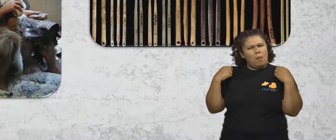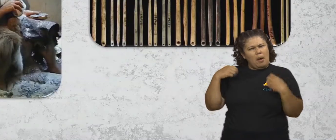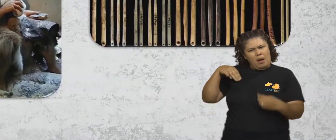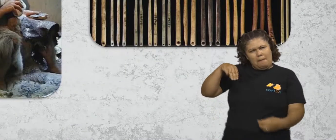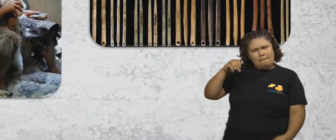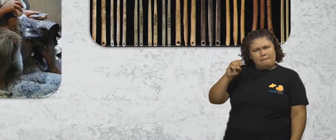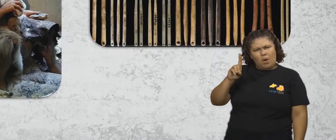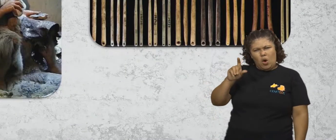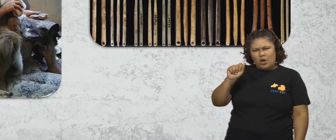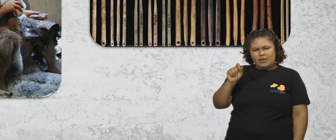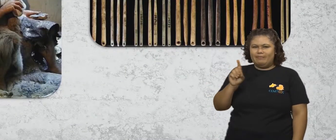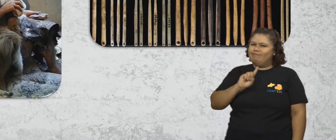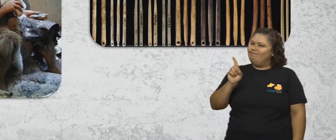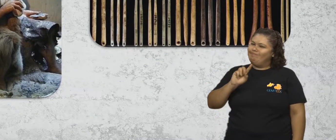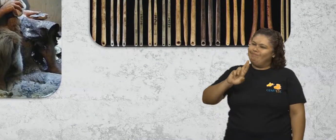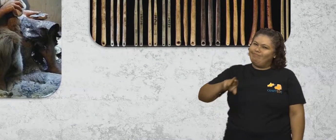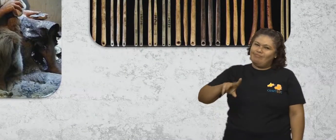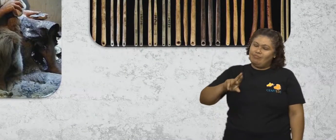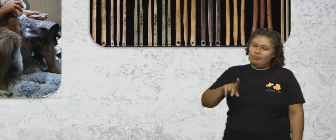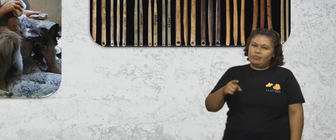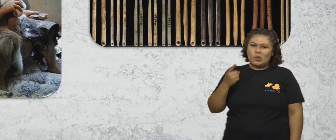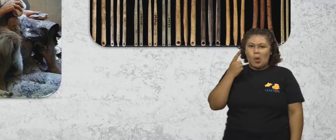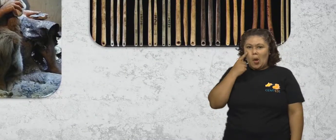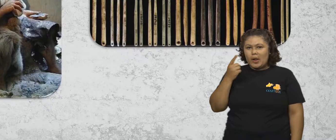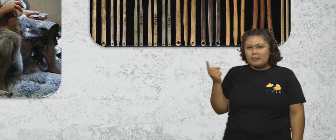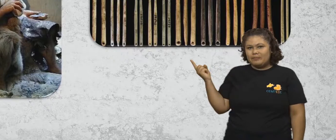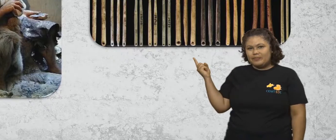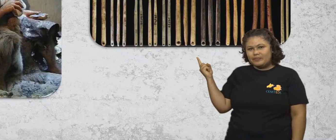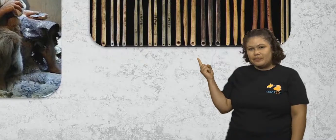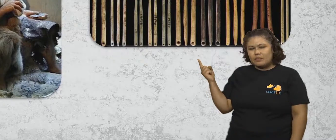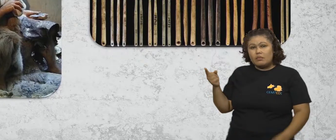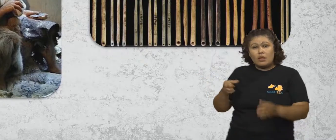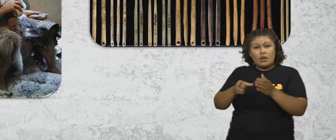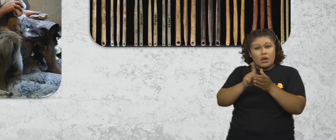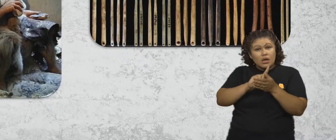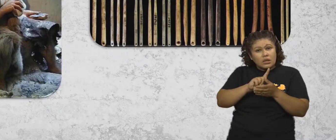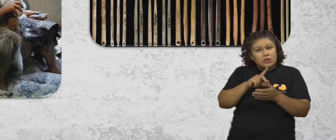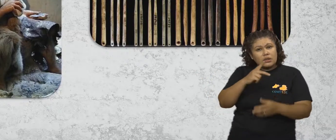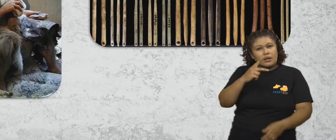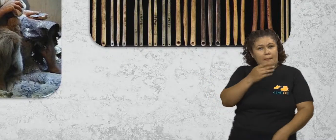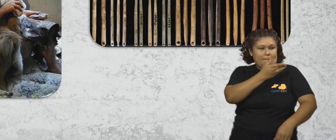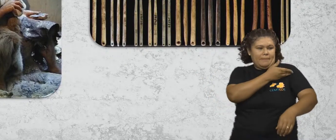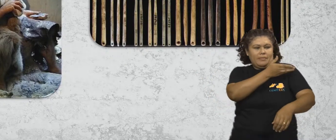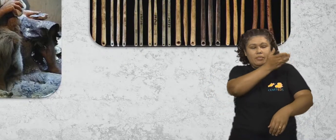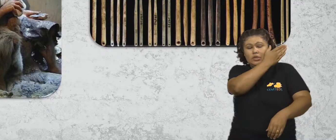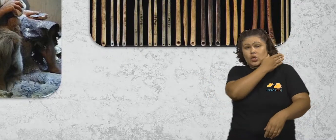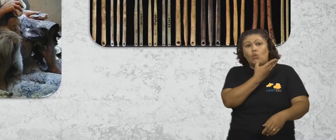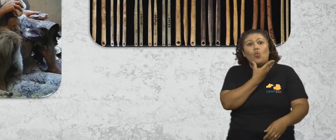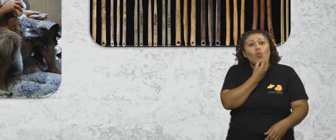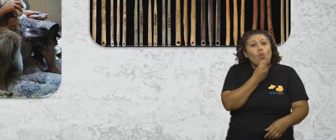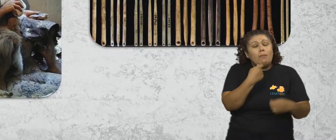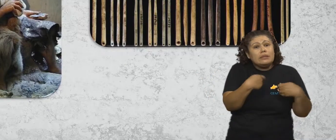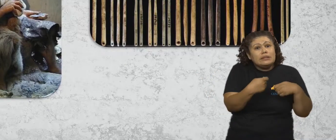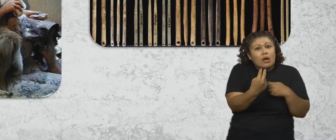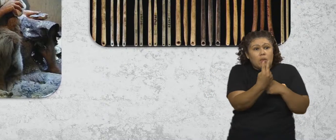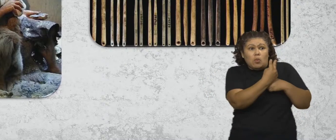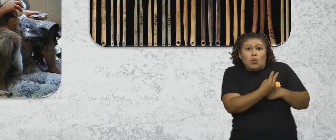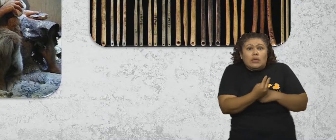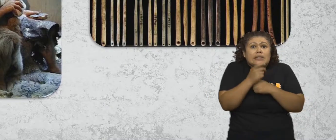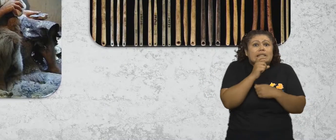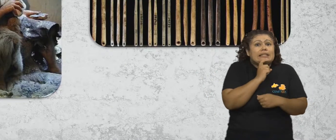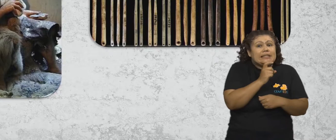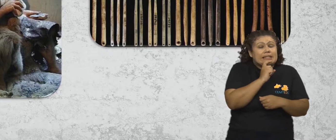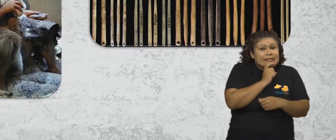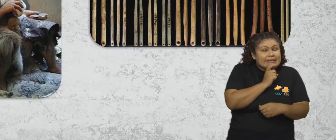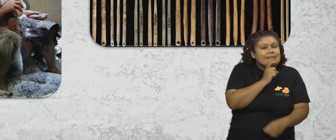do vestuário começou na pré-história, com a necessidade do homem das cavernas de se proteger contra o frio. Sabe-se, pois, isto que